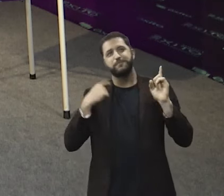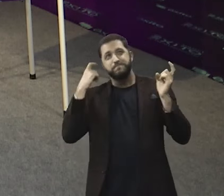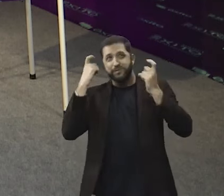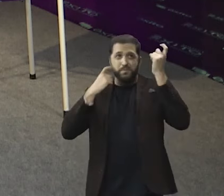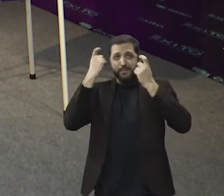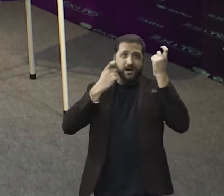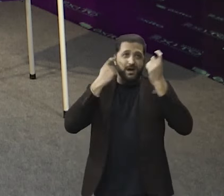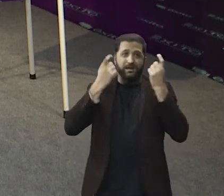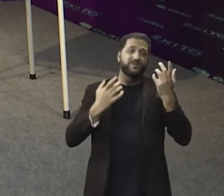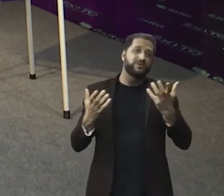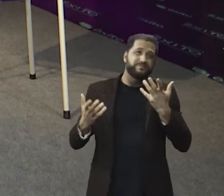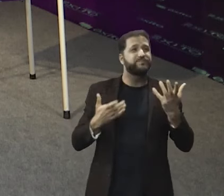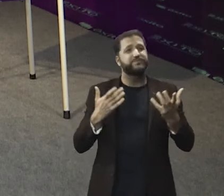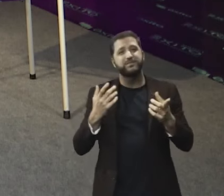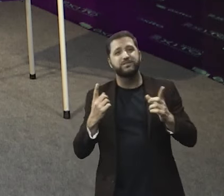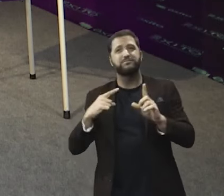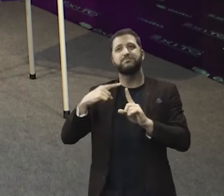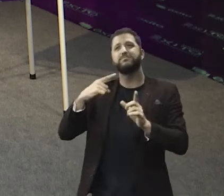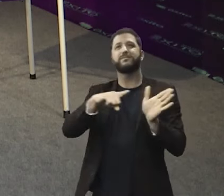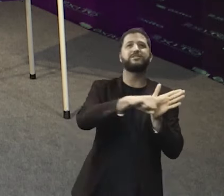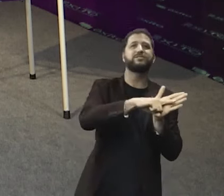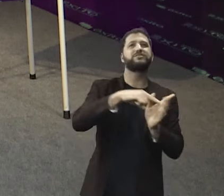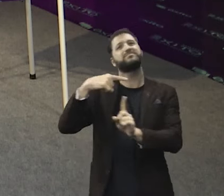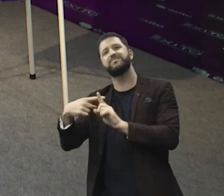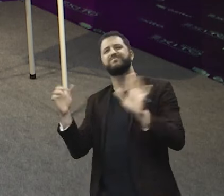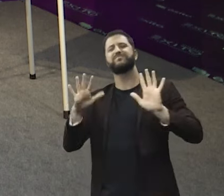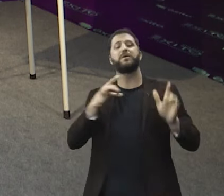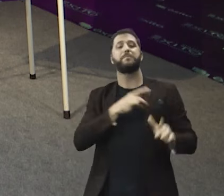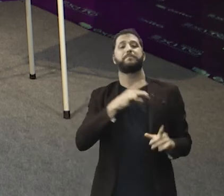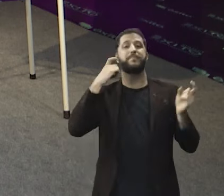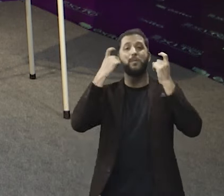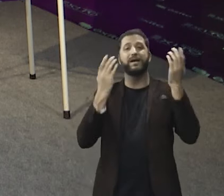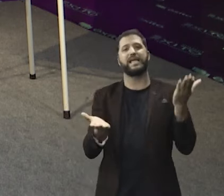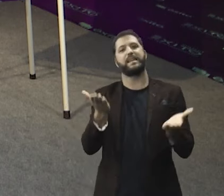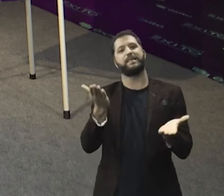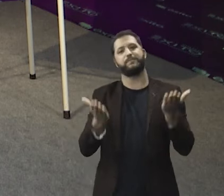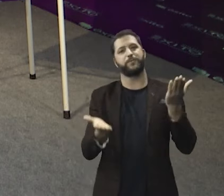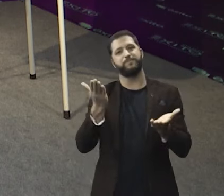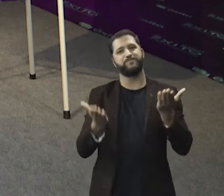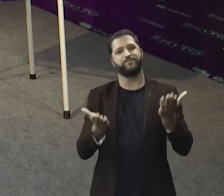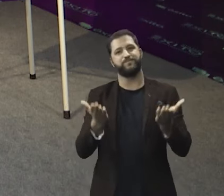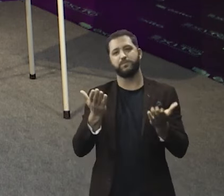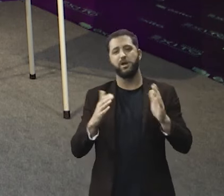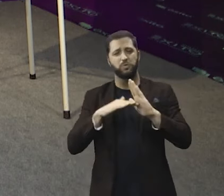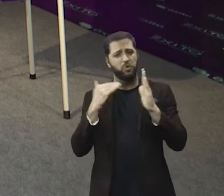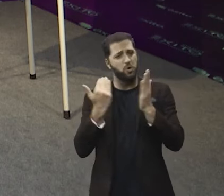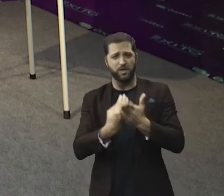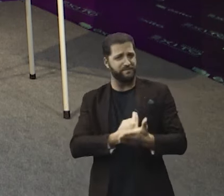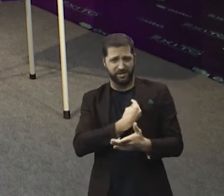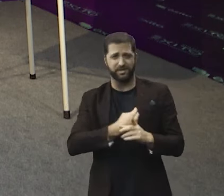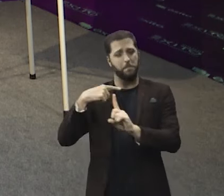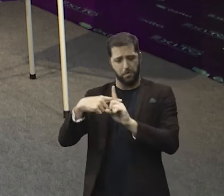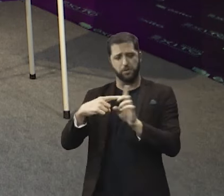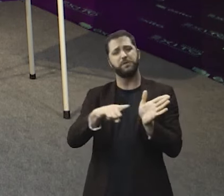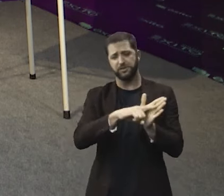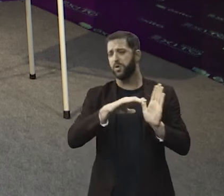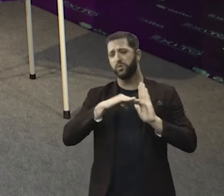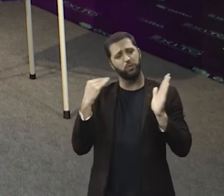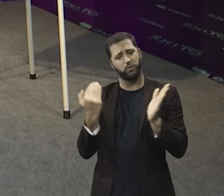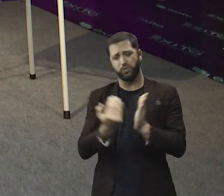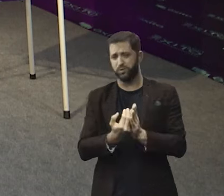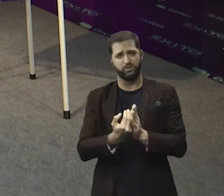positivo nem ponto negativo é o equilíbrio porque tudo gente na vida tem ponto positivo e negativo inclusive o